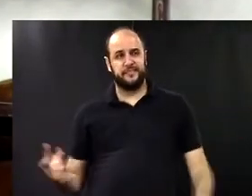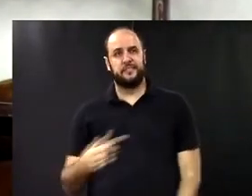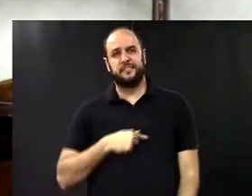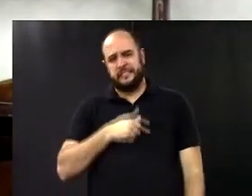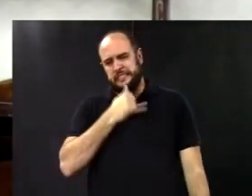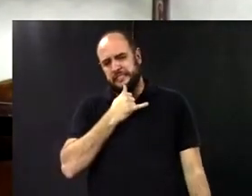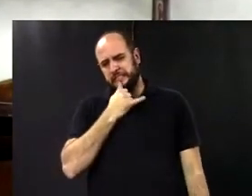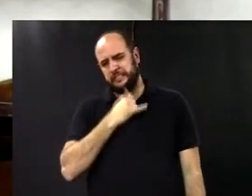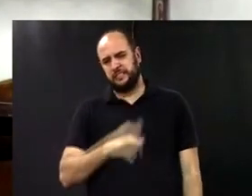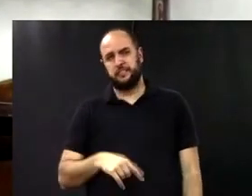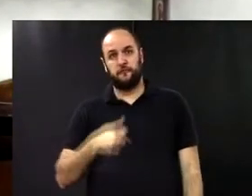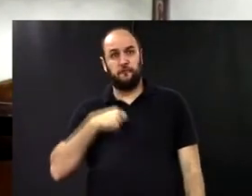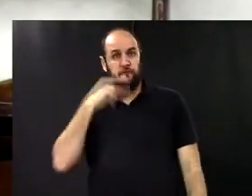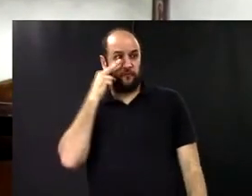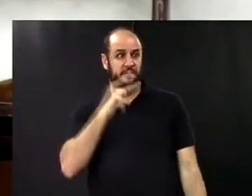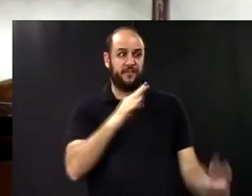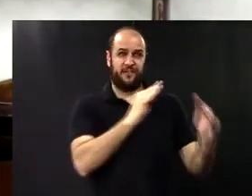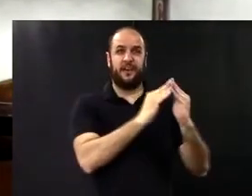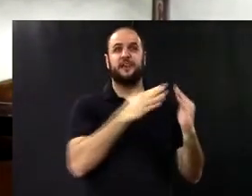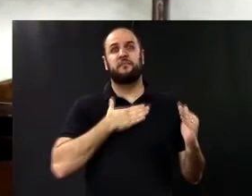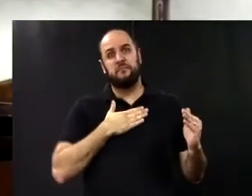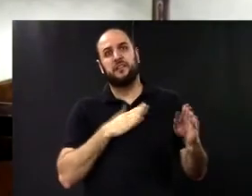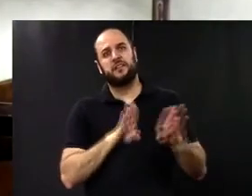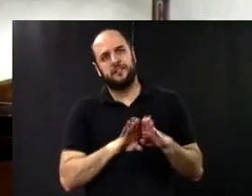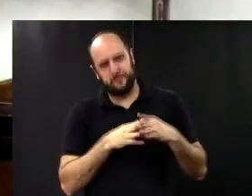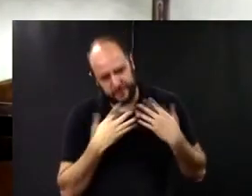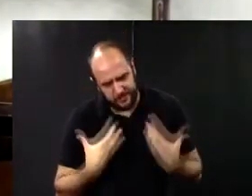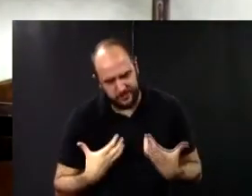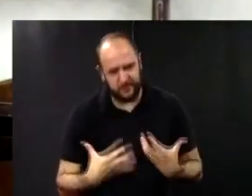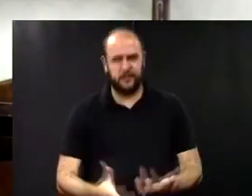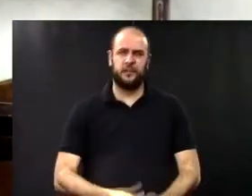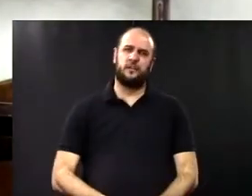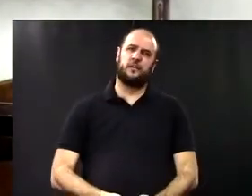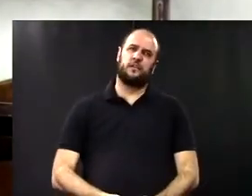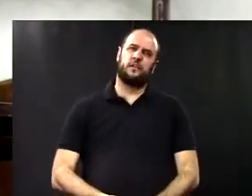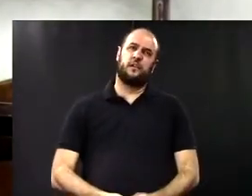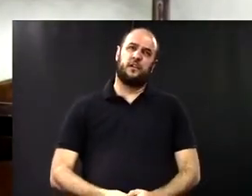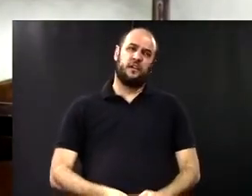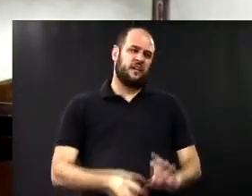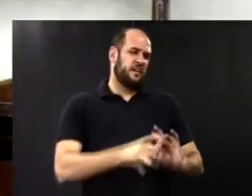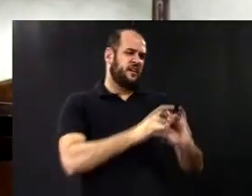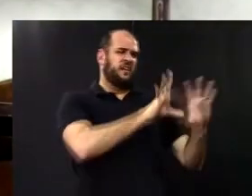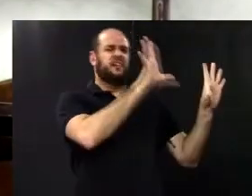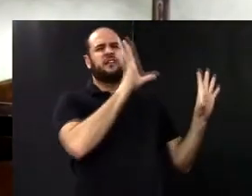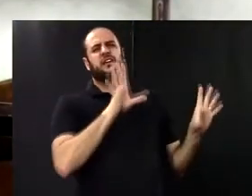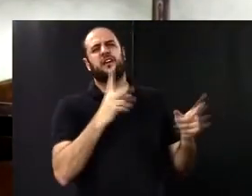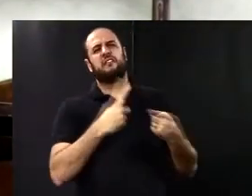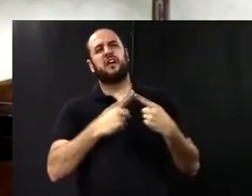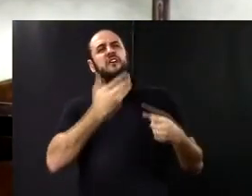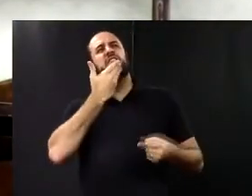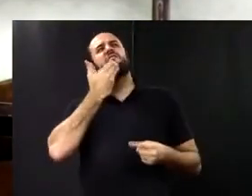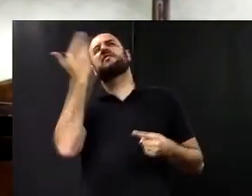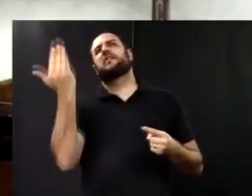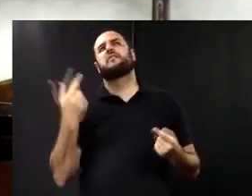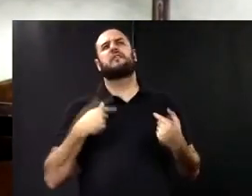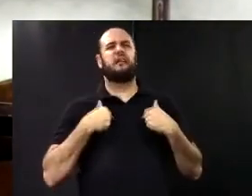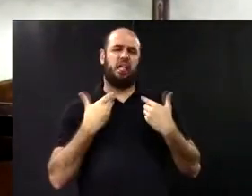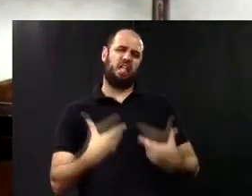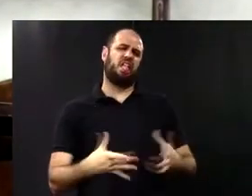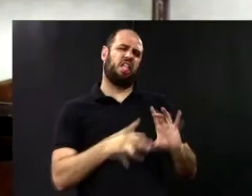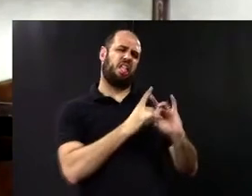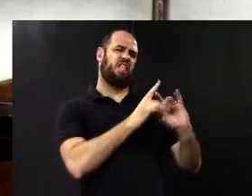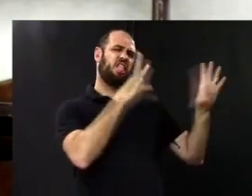para minha casa. Muitas vezes é isso que nós fazemos. Sabe por quê? É mais fácil deixar eles